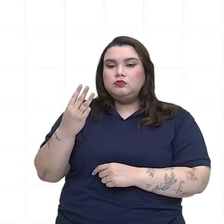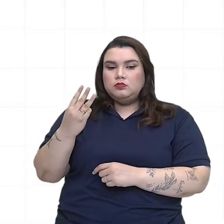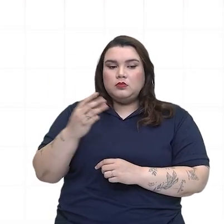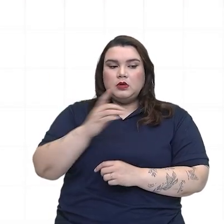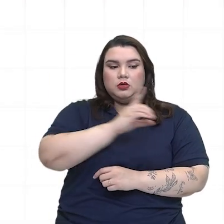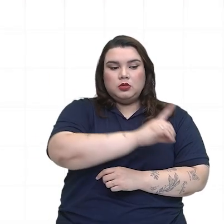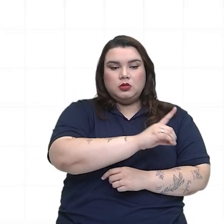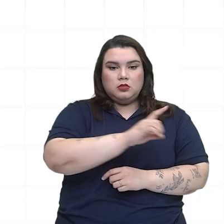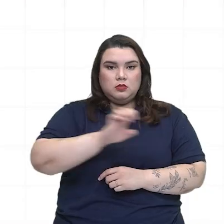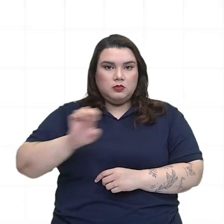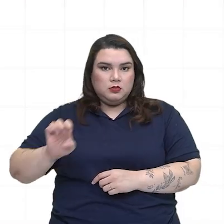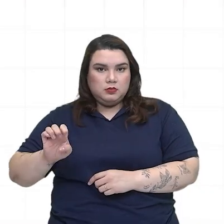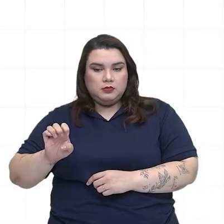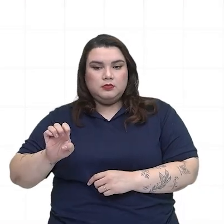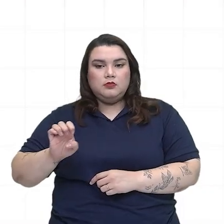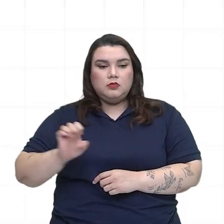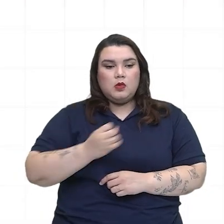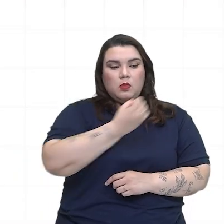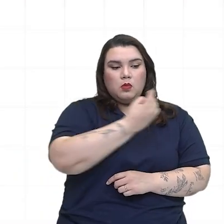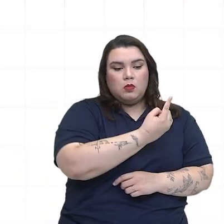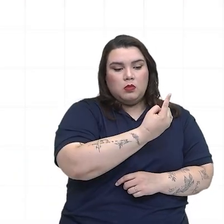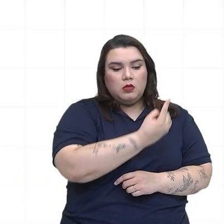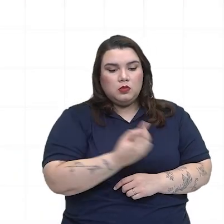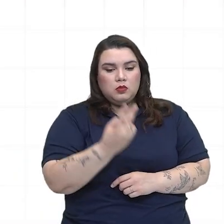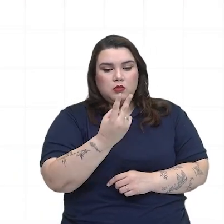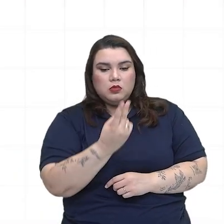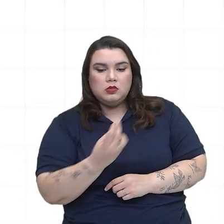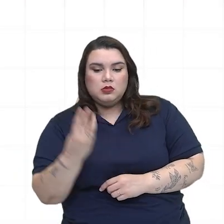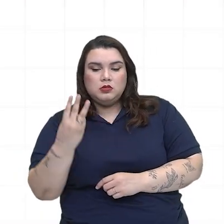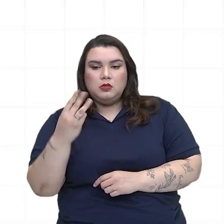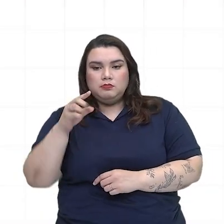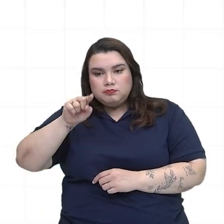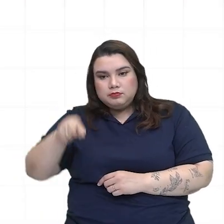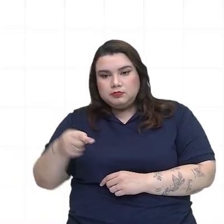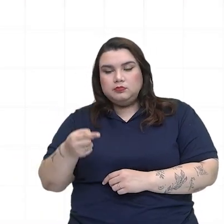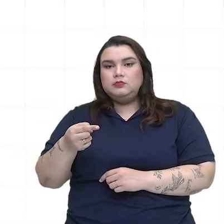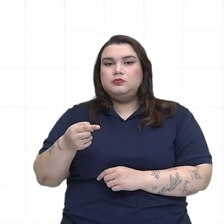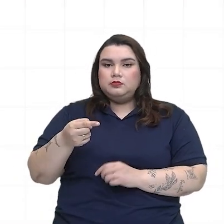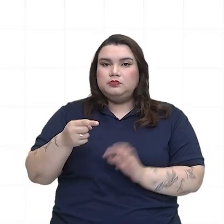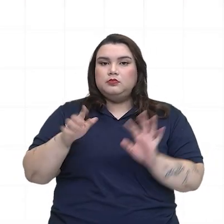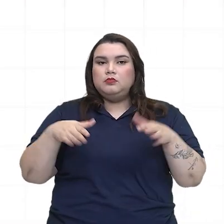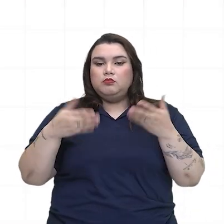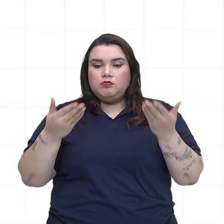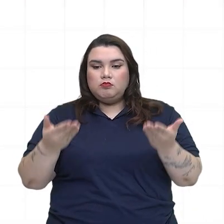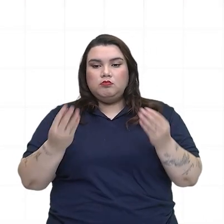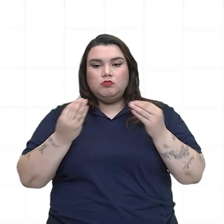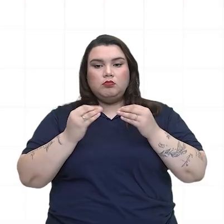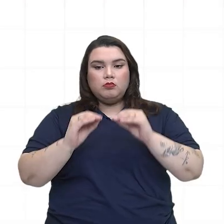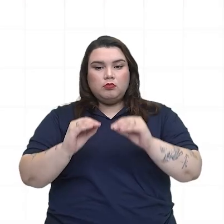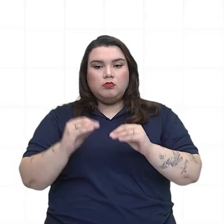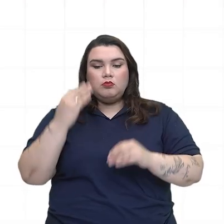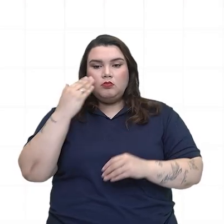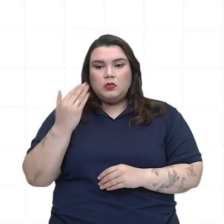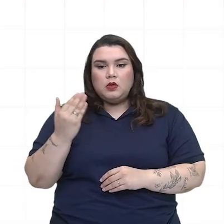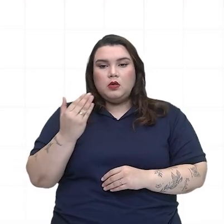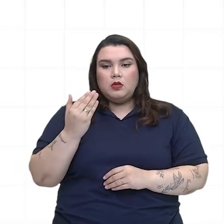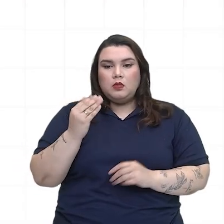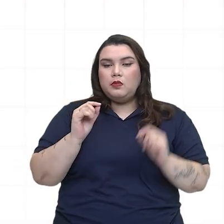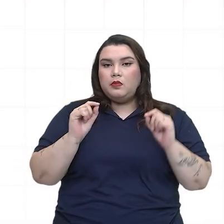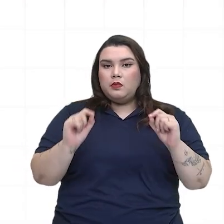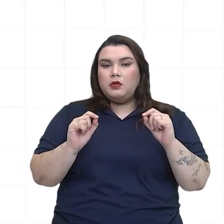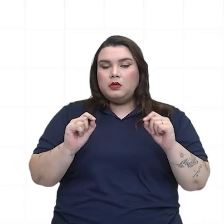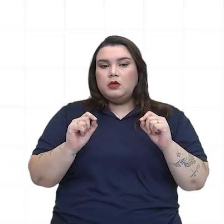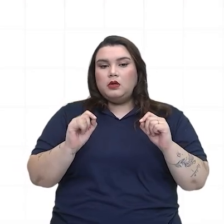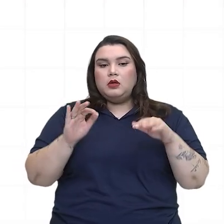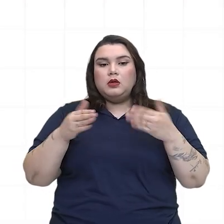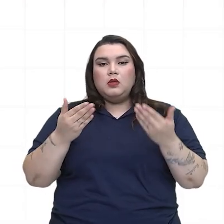para a esquerda. 1, 2, 3. Então, a vírgula vai ficar aqui, ó, entre o 1 e o 7. Então,